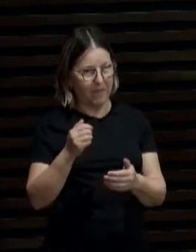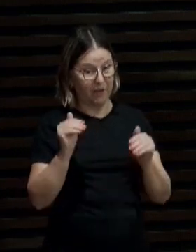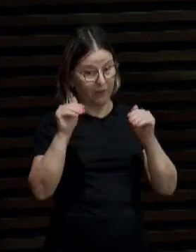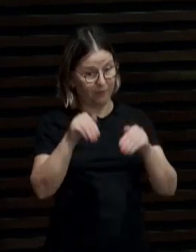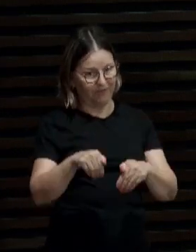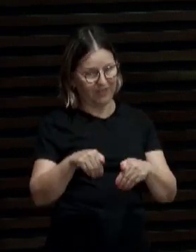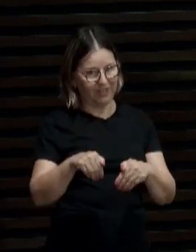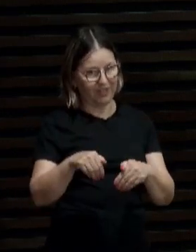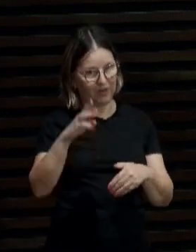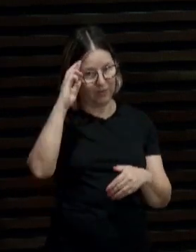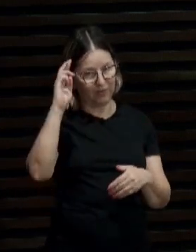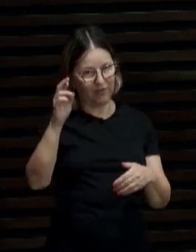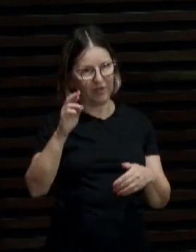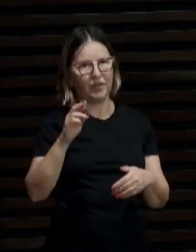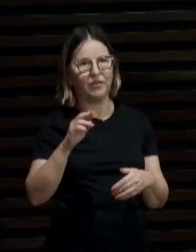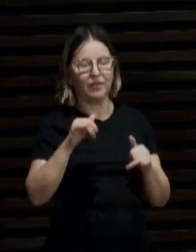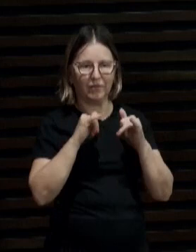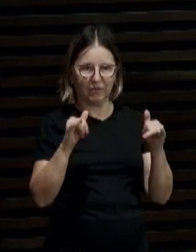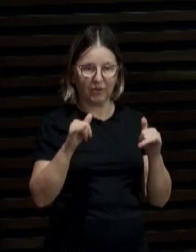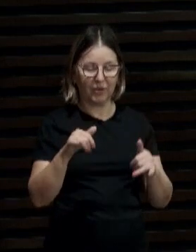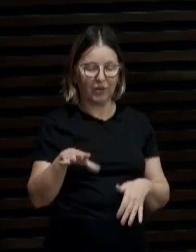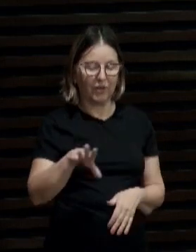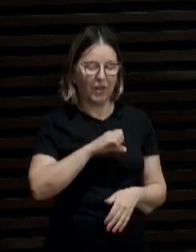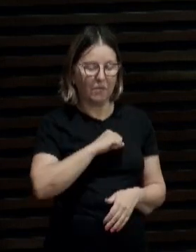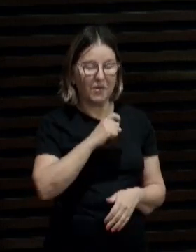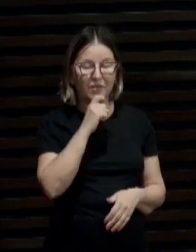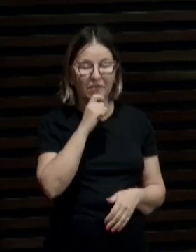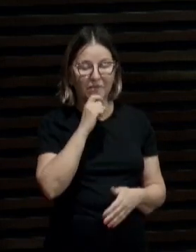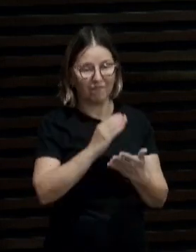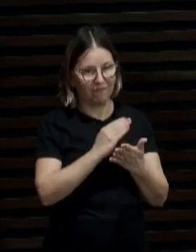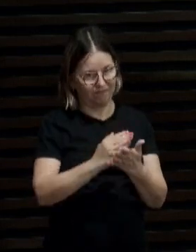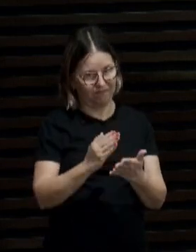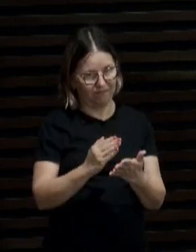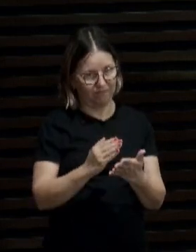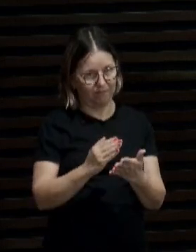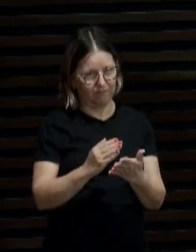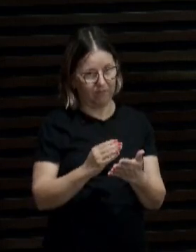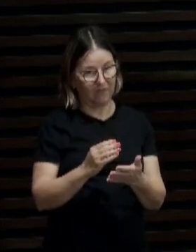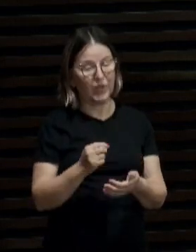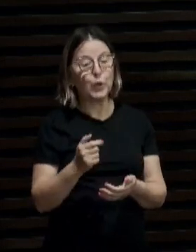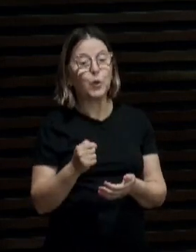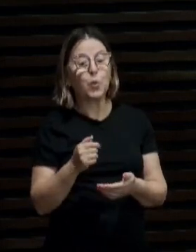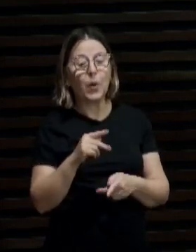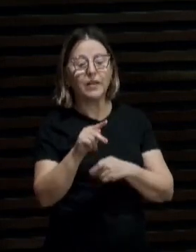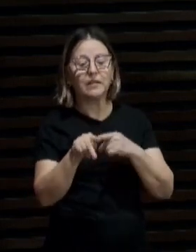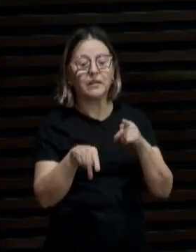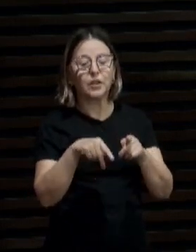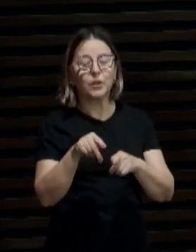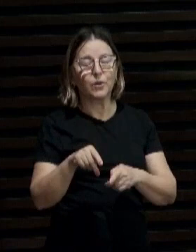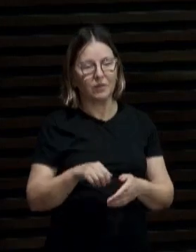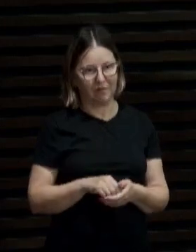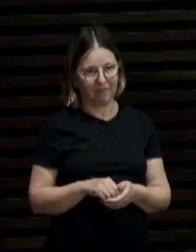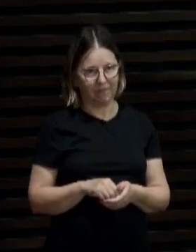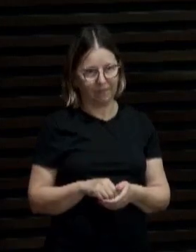advertiu que o amor se esfriará de alguns, de quase todos. Queridos, num grupo